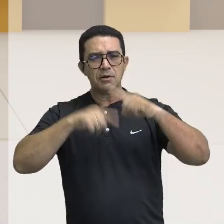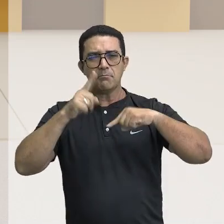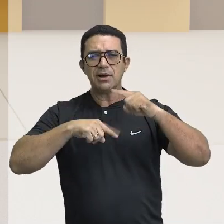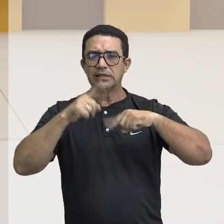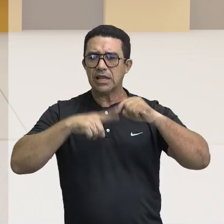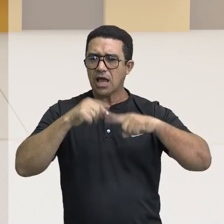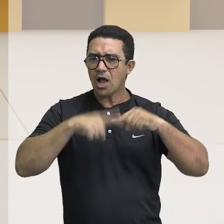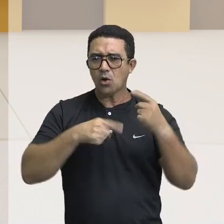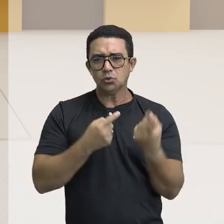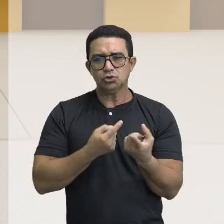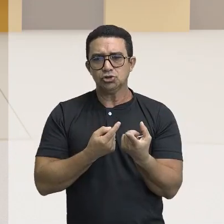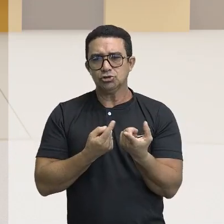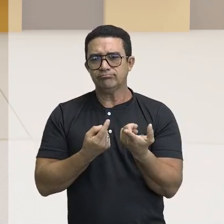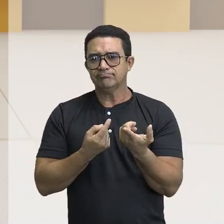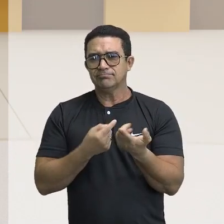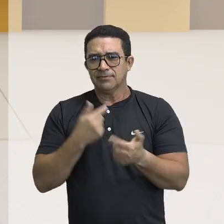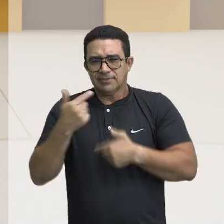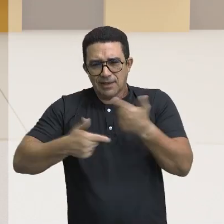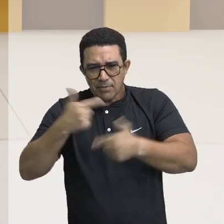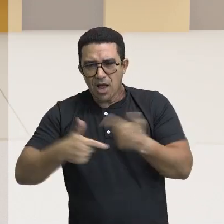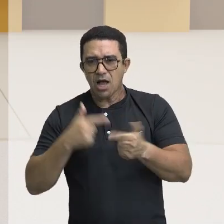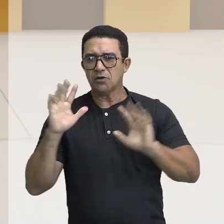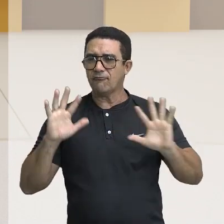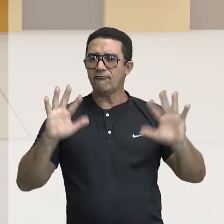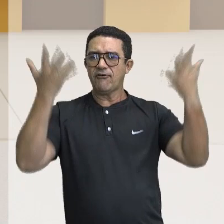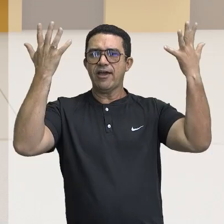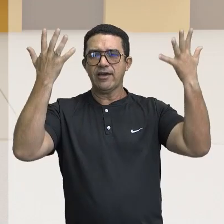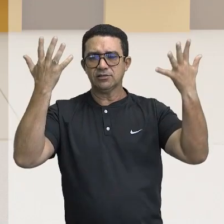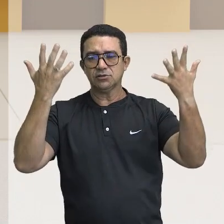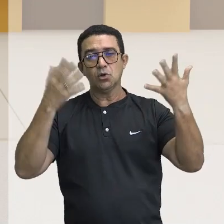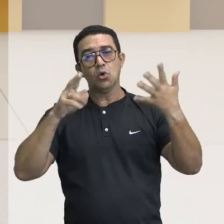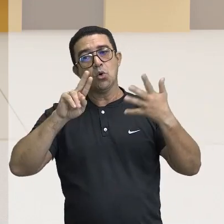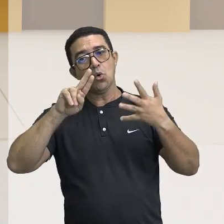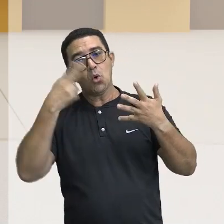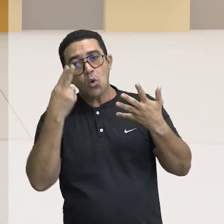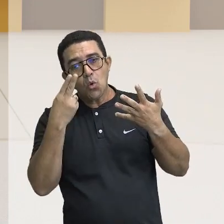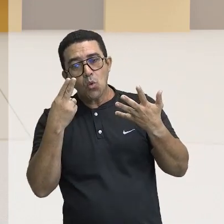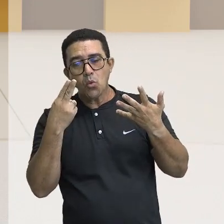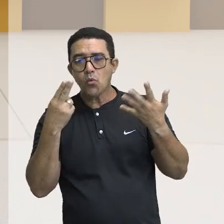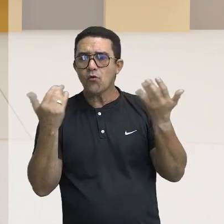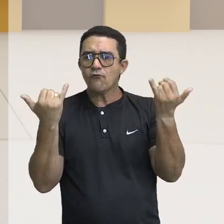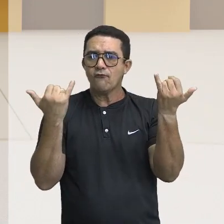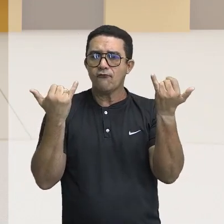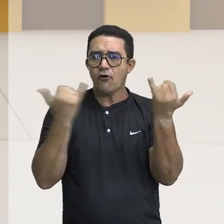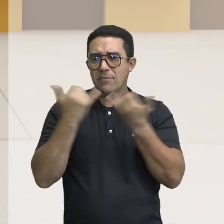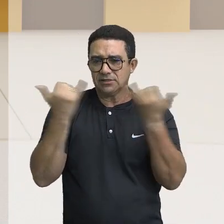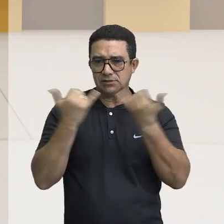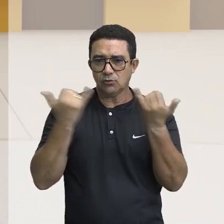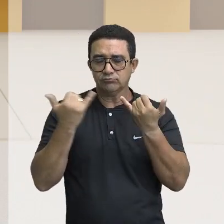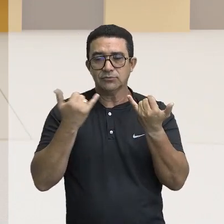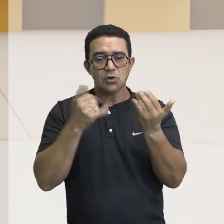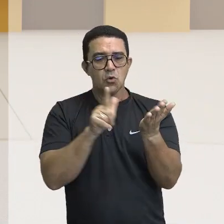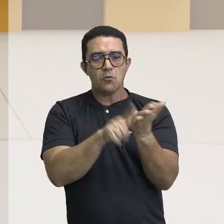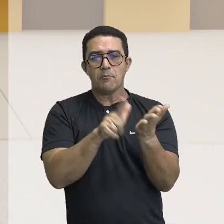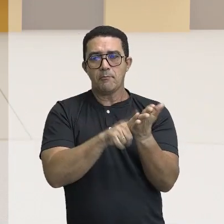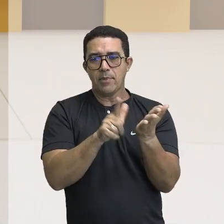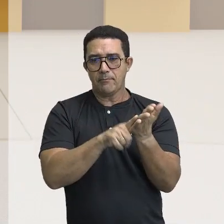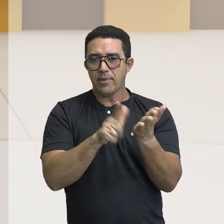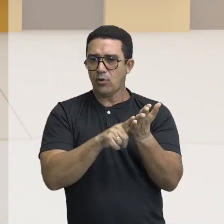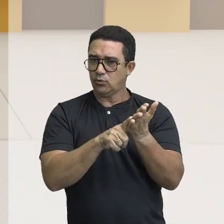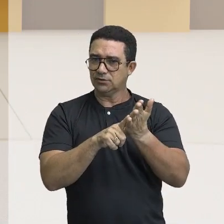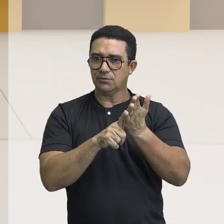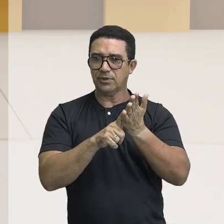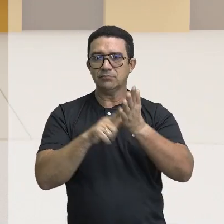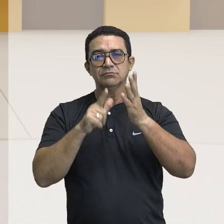de produtos, serviços, eventos ou de informações que é feito de papel com design e